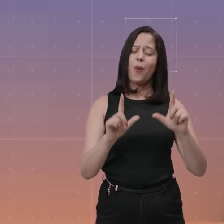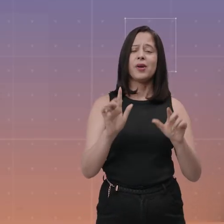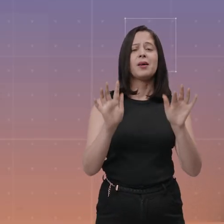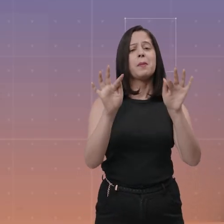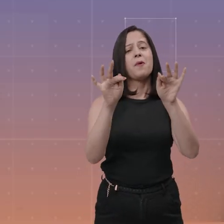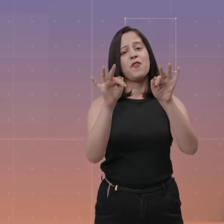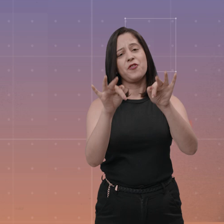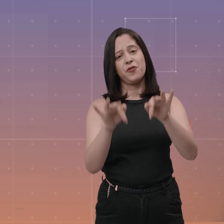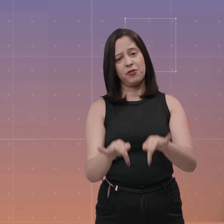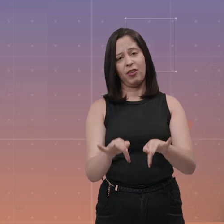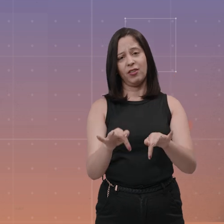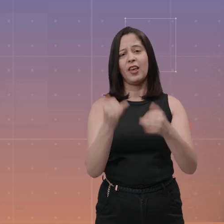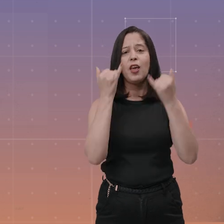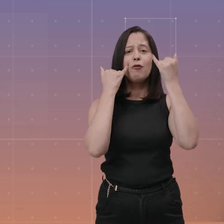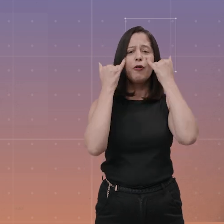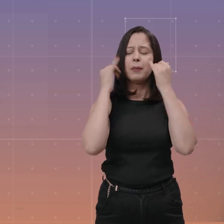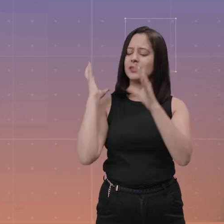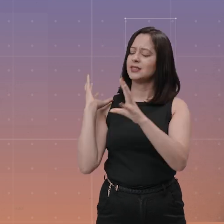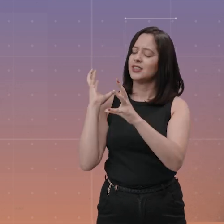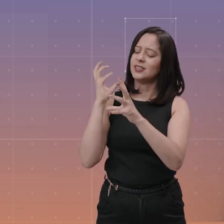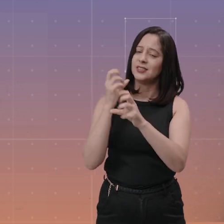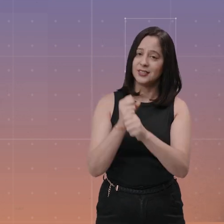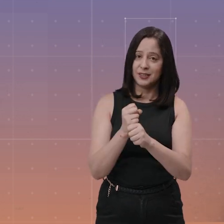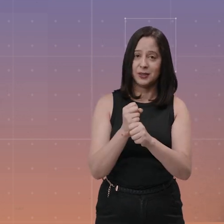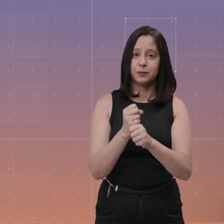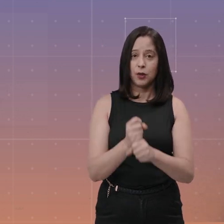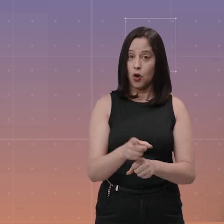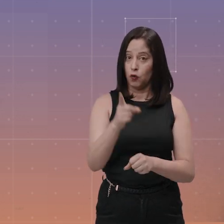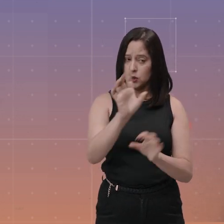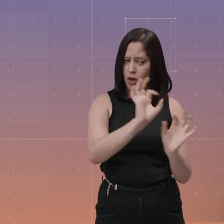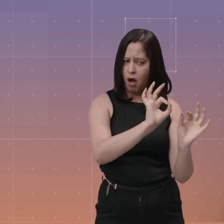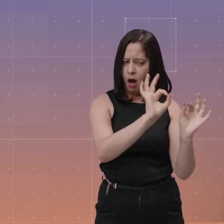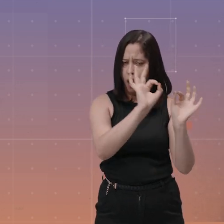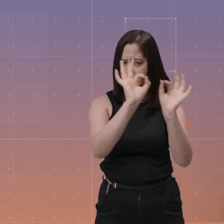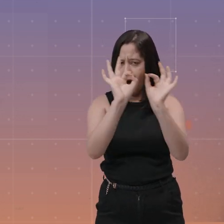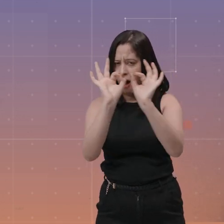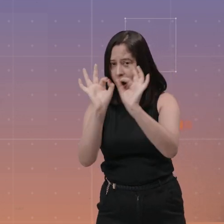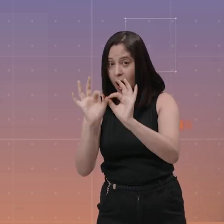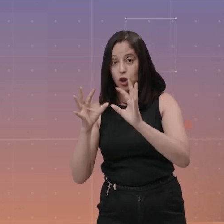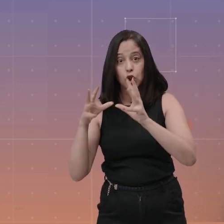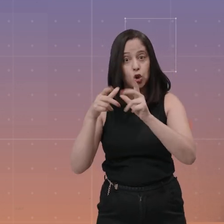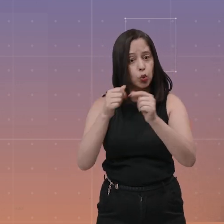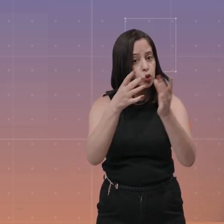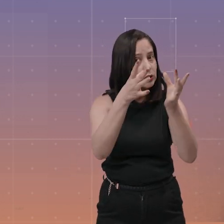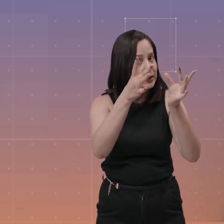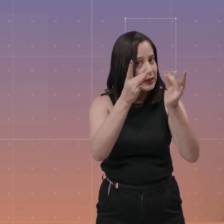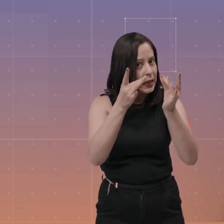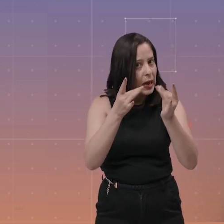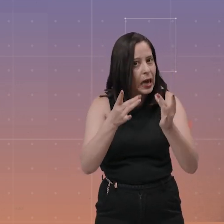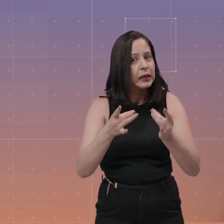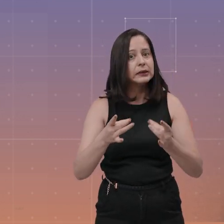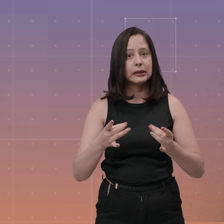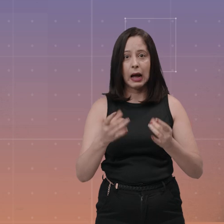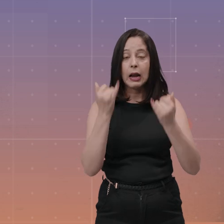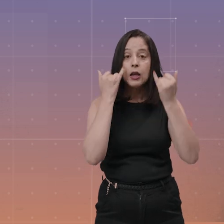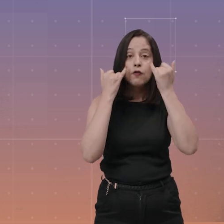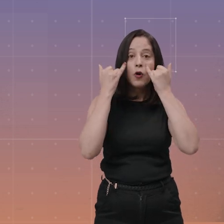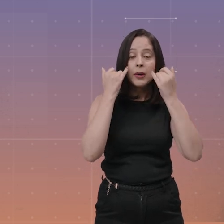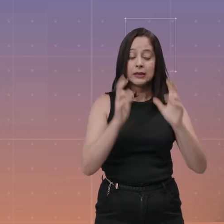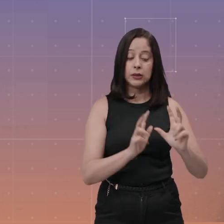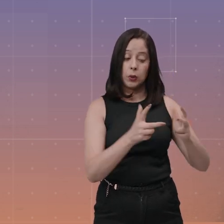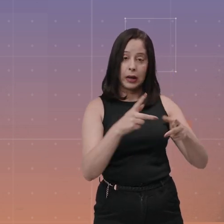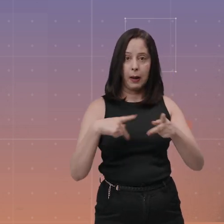edição da nossa retrospectiva. Até aqui, você conferiu tudo o que foi notícia na Câmara e em São José dos Campos